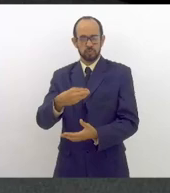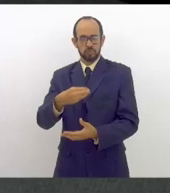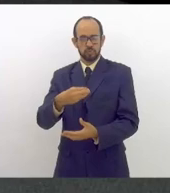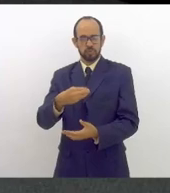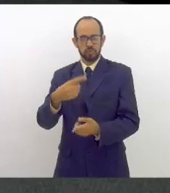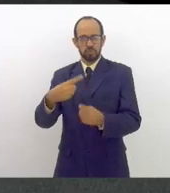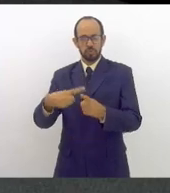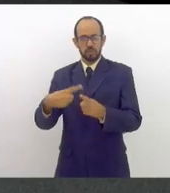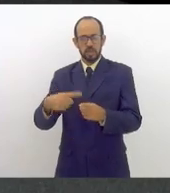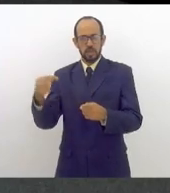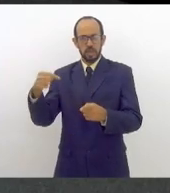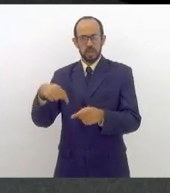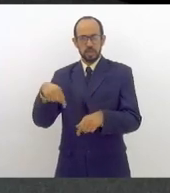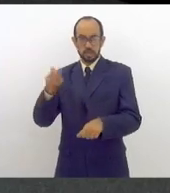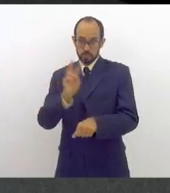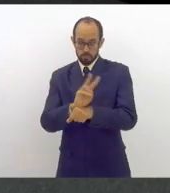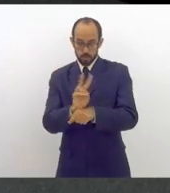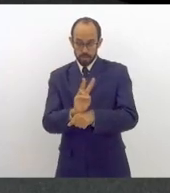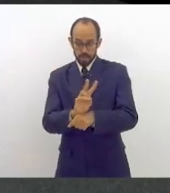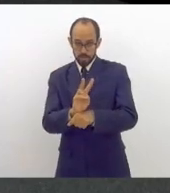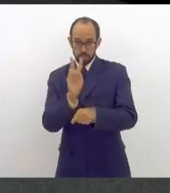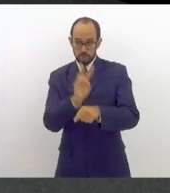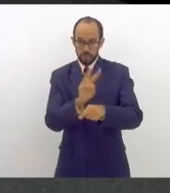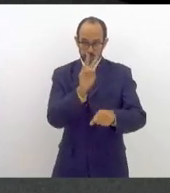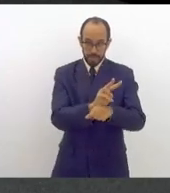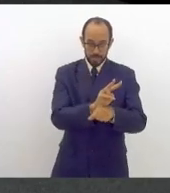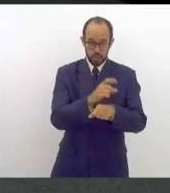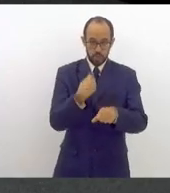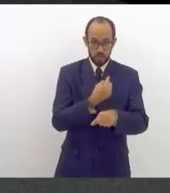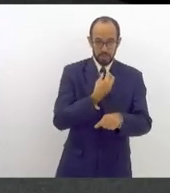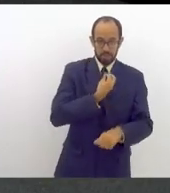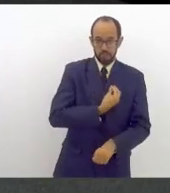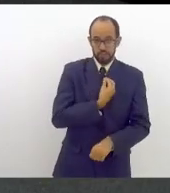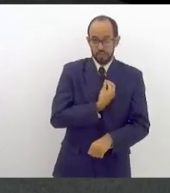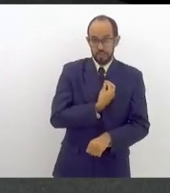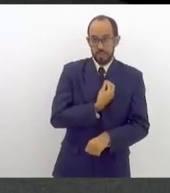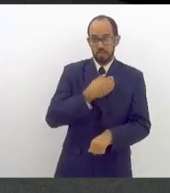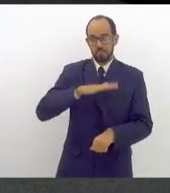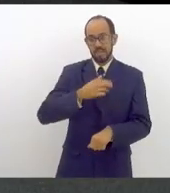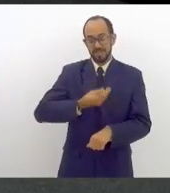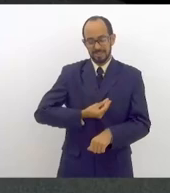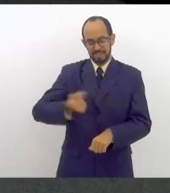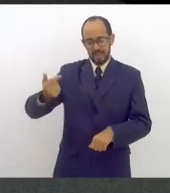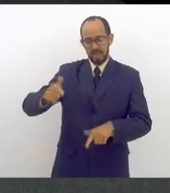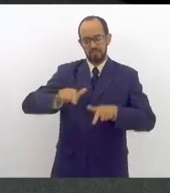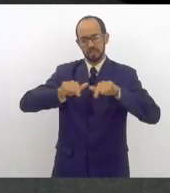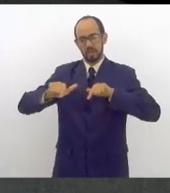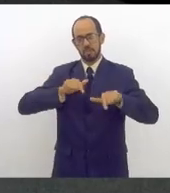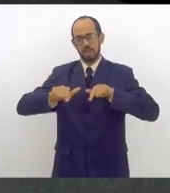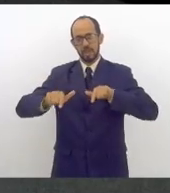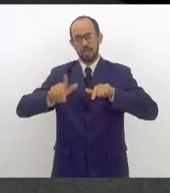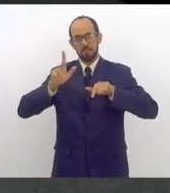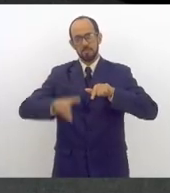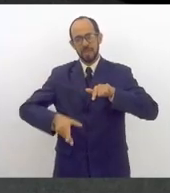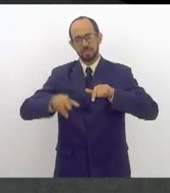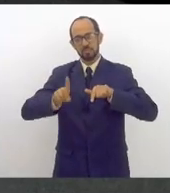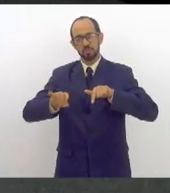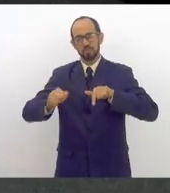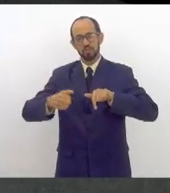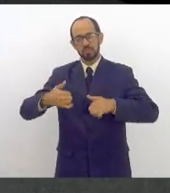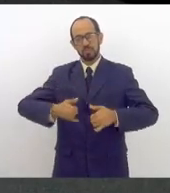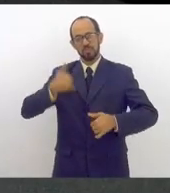eles estão aqui para nos guardar, proteger as nossas vidas, mas eles saem para trabalhar, e mesmo sendo o dia do seu